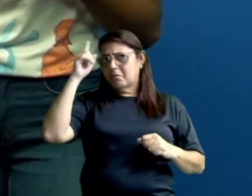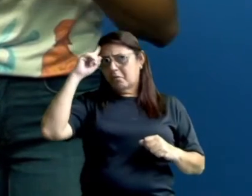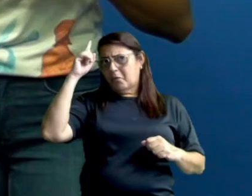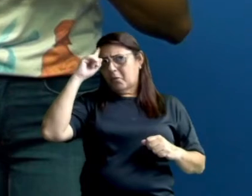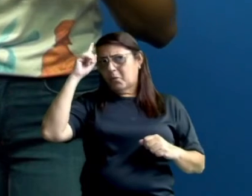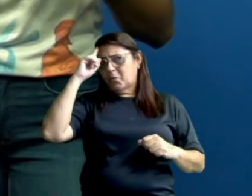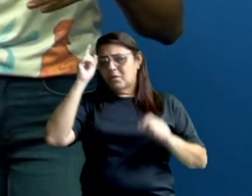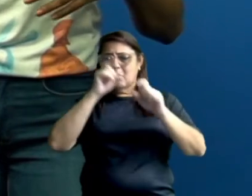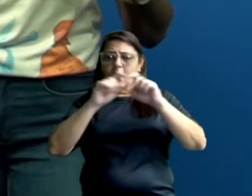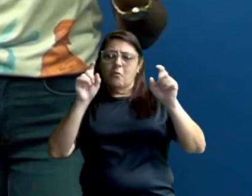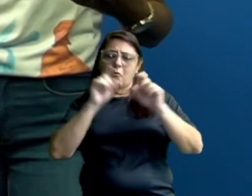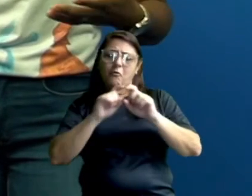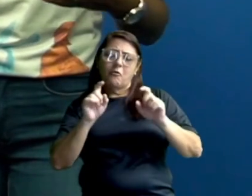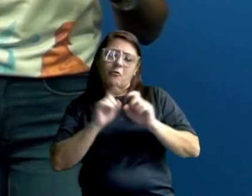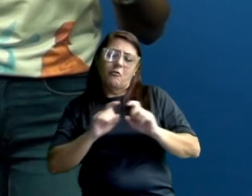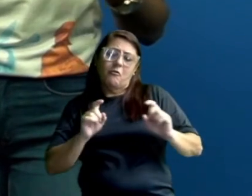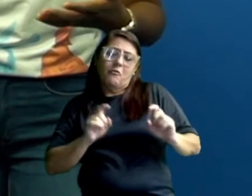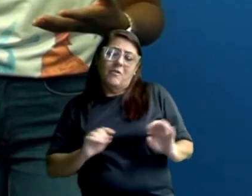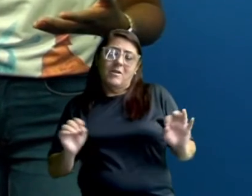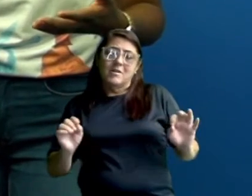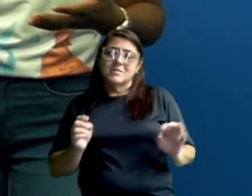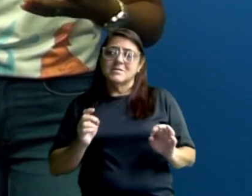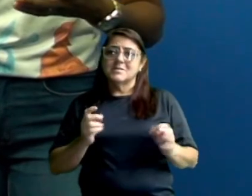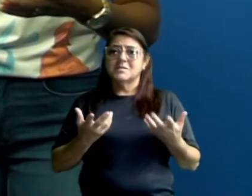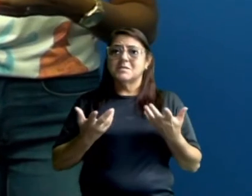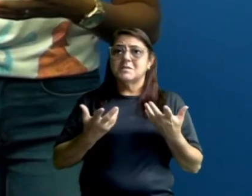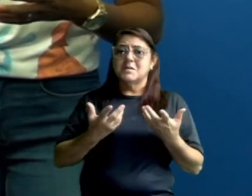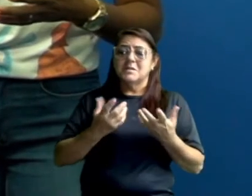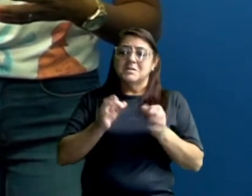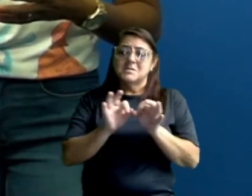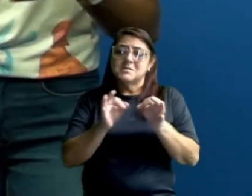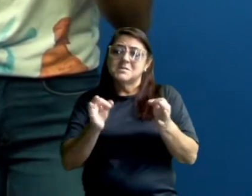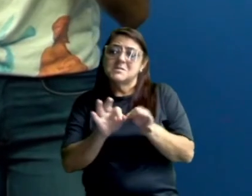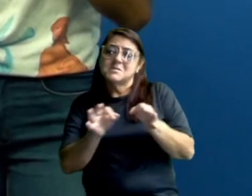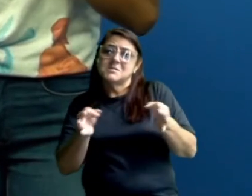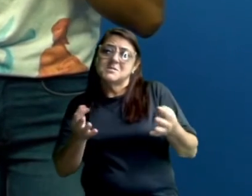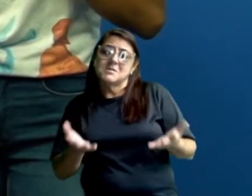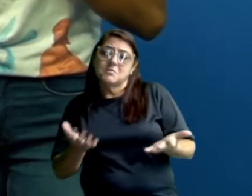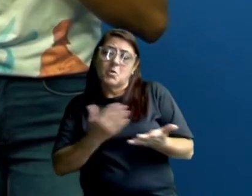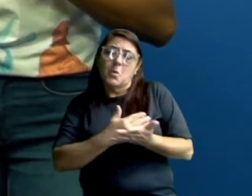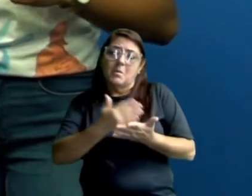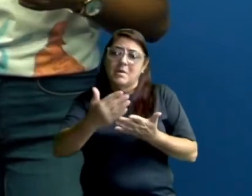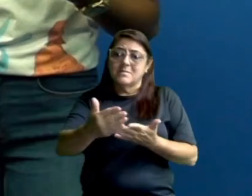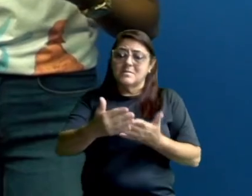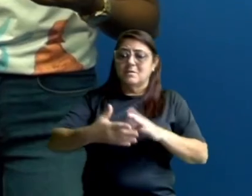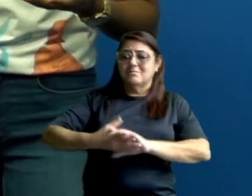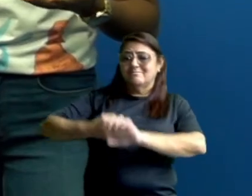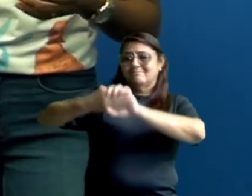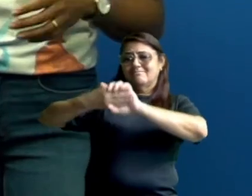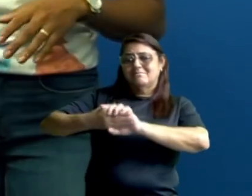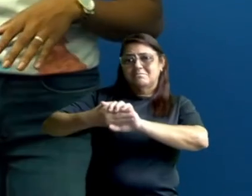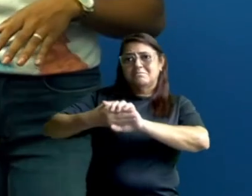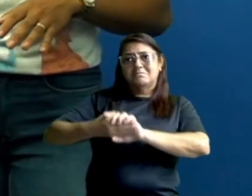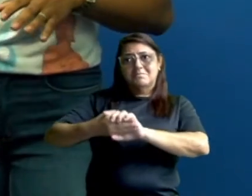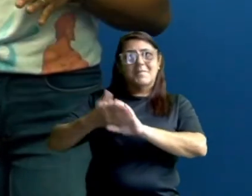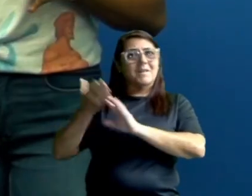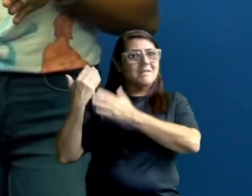coloca sempre em frases muito, mas muito simples, começando pela apresentação, como vocês